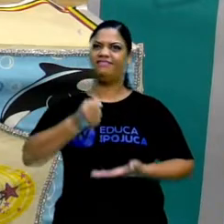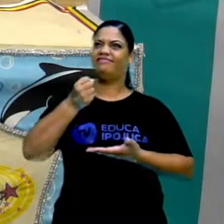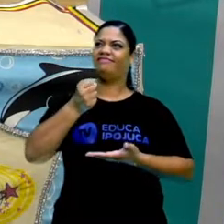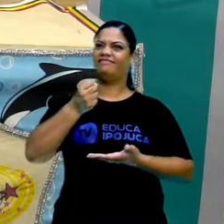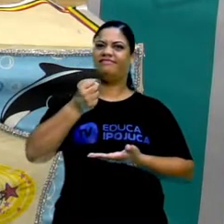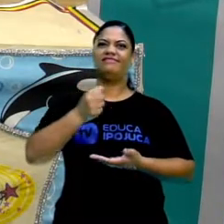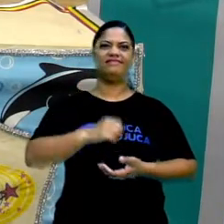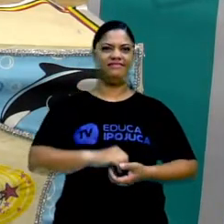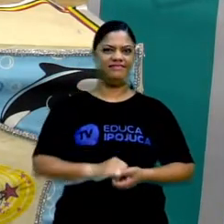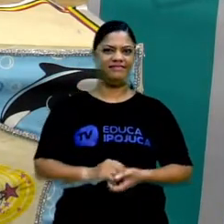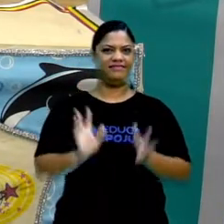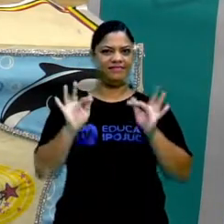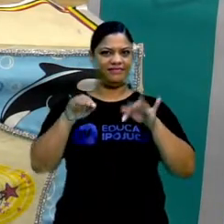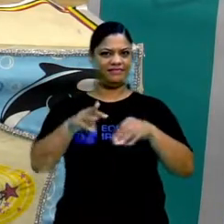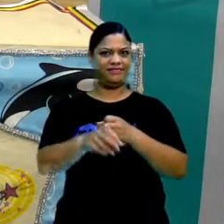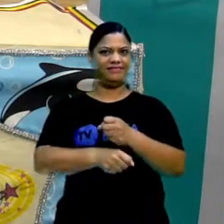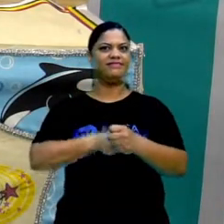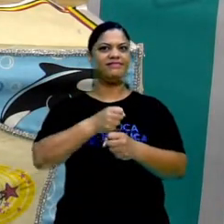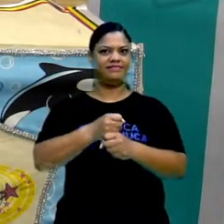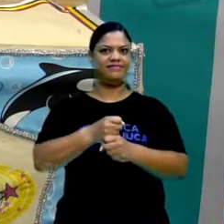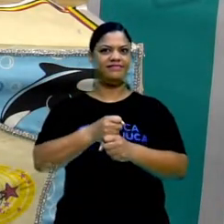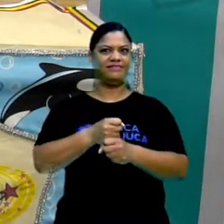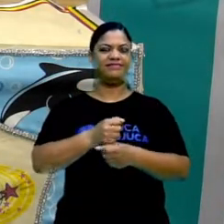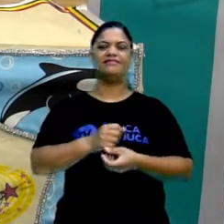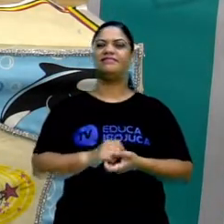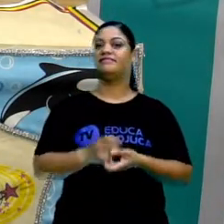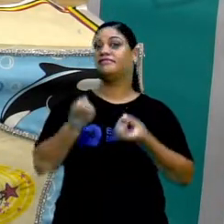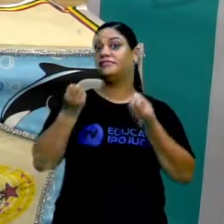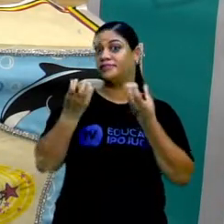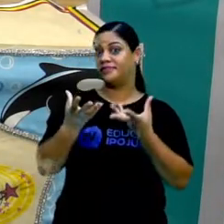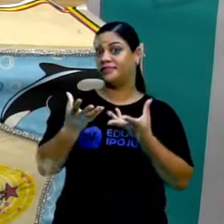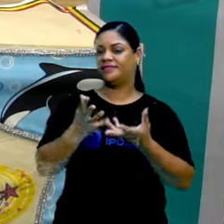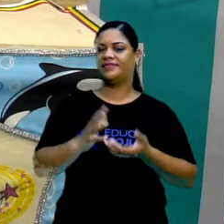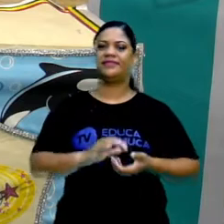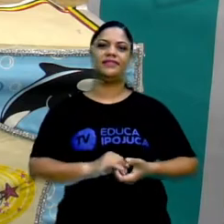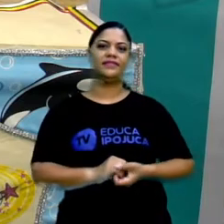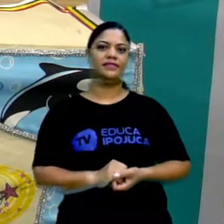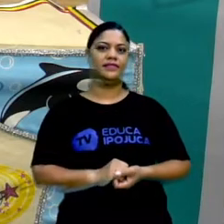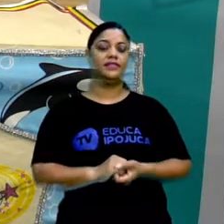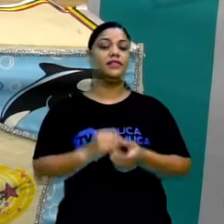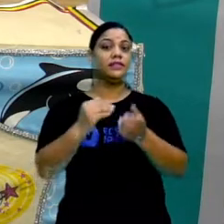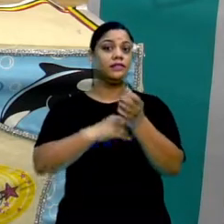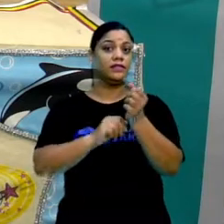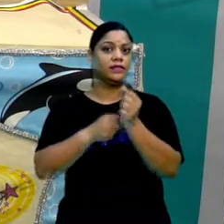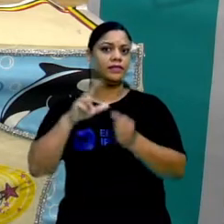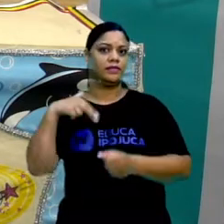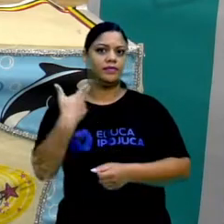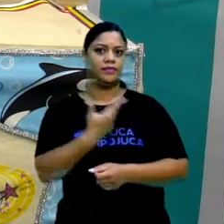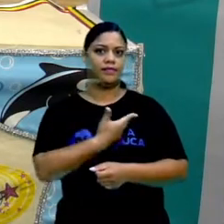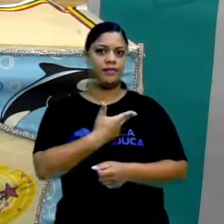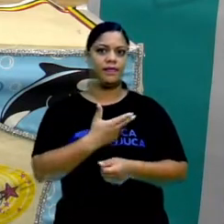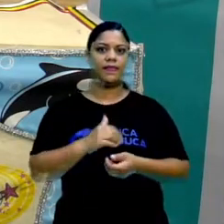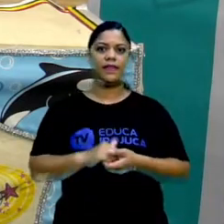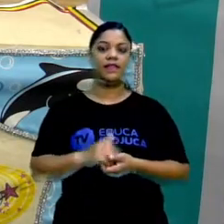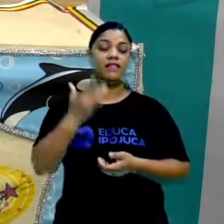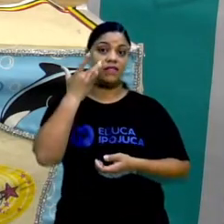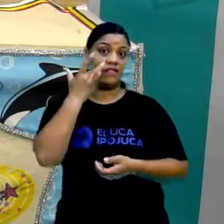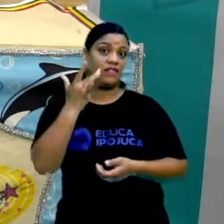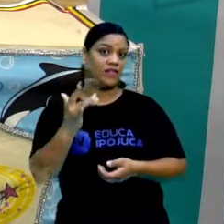no final do ano. Ah, Deus te ouça, né? É. Agora, tem que... Um segredo aqui pra gente. Tem que ser de ouro,